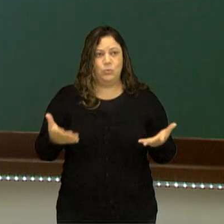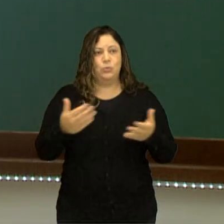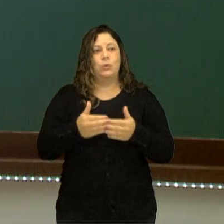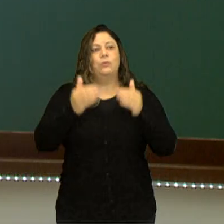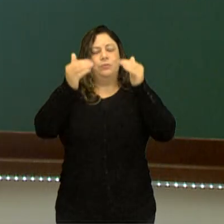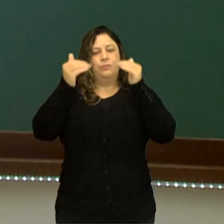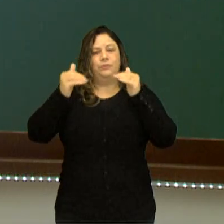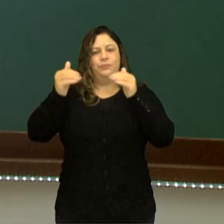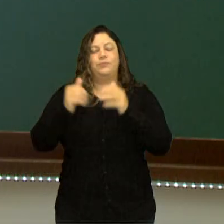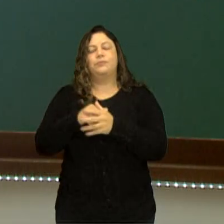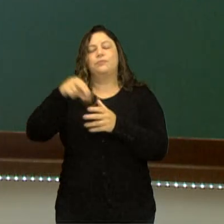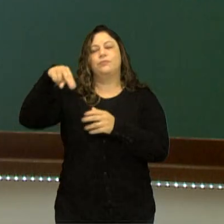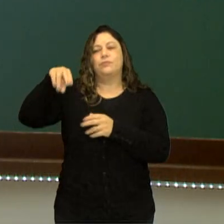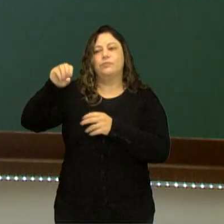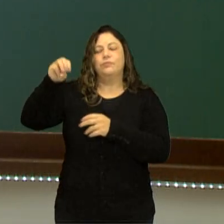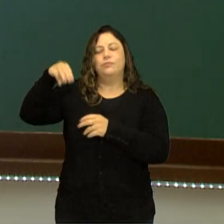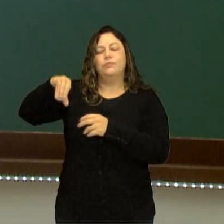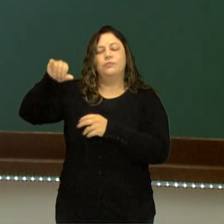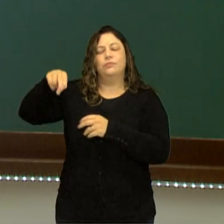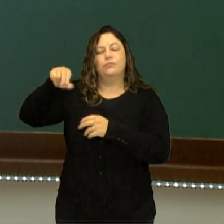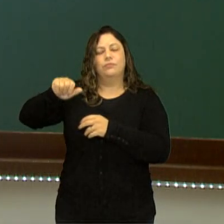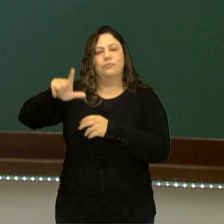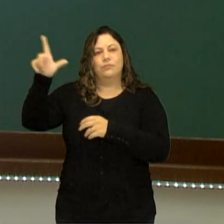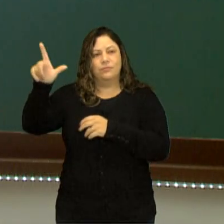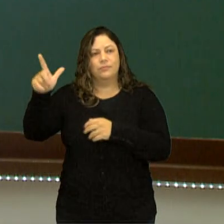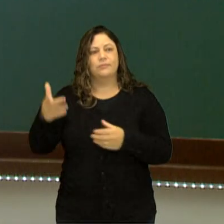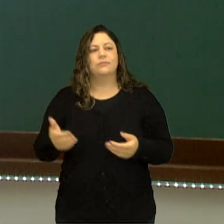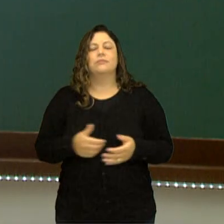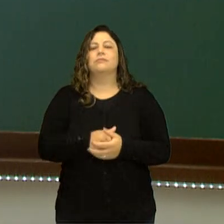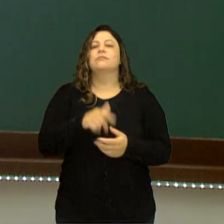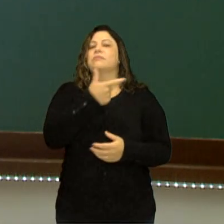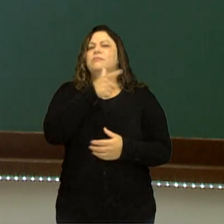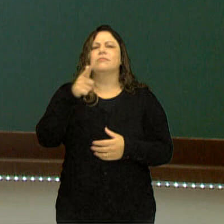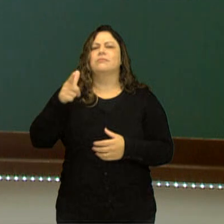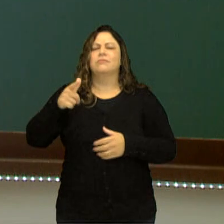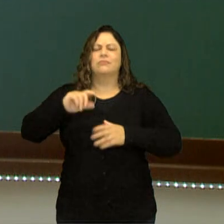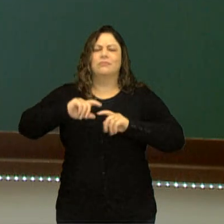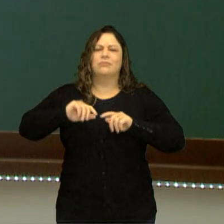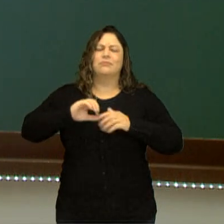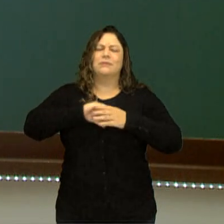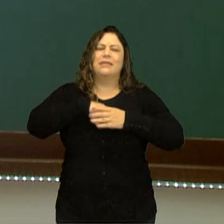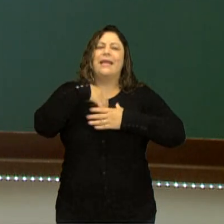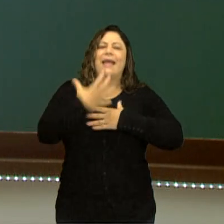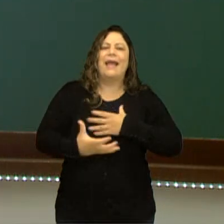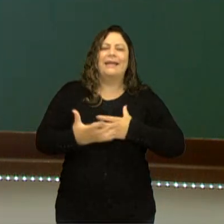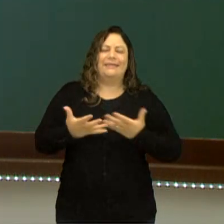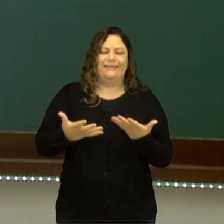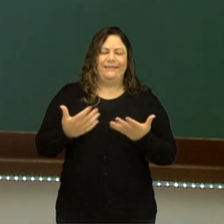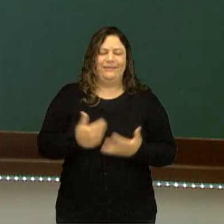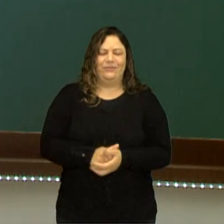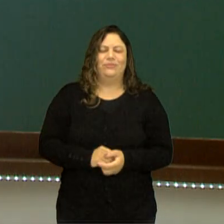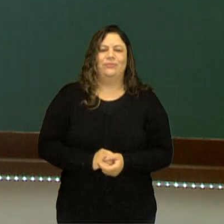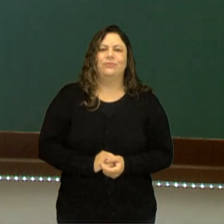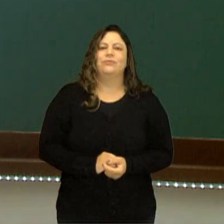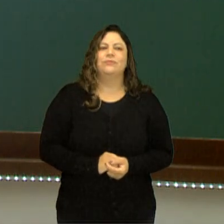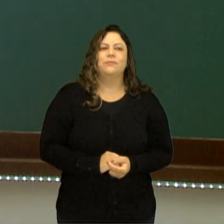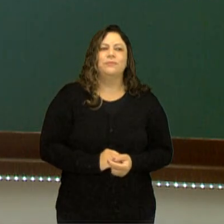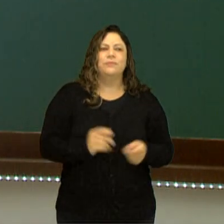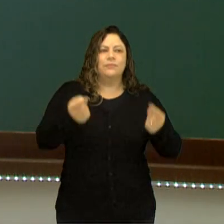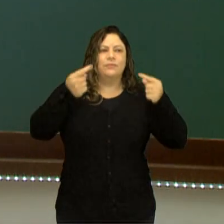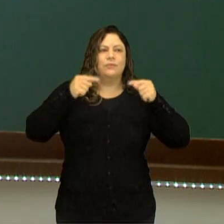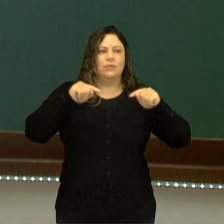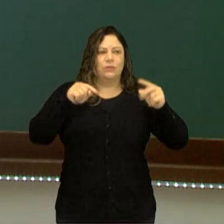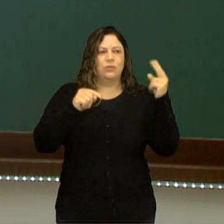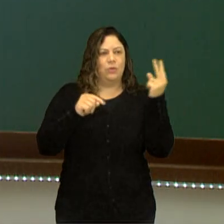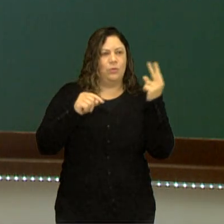predicado é nominal aqui. Não temos ação. Já na segunda frase, nós temos um predicado verbal, porque o núcleo